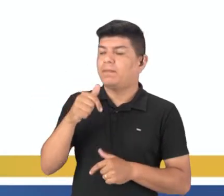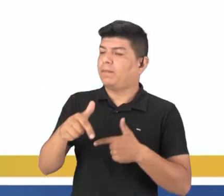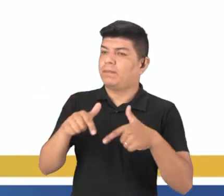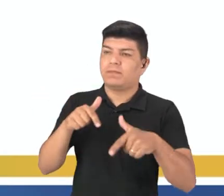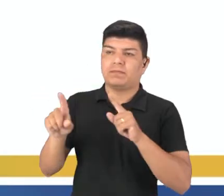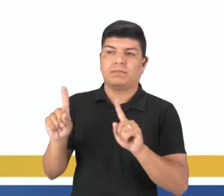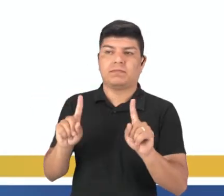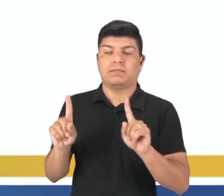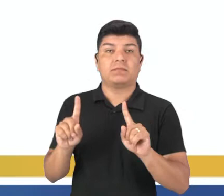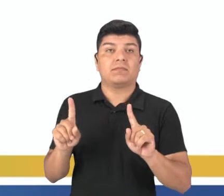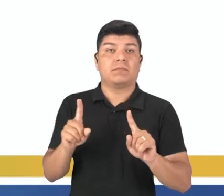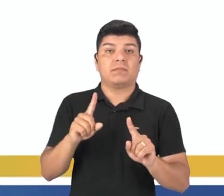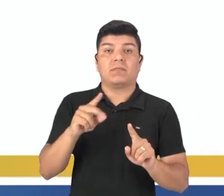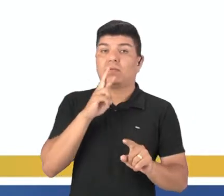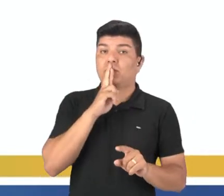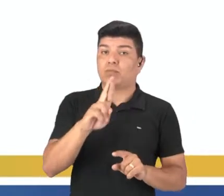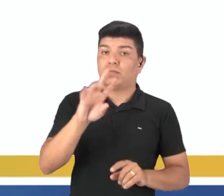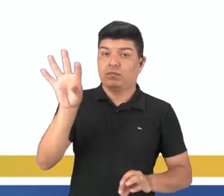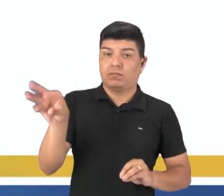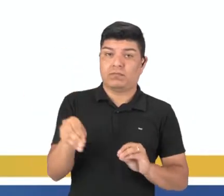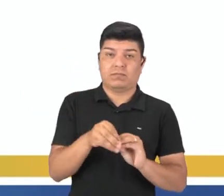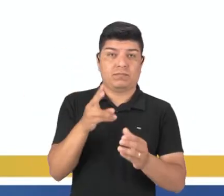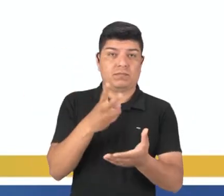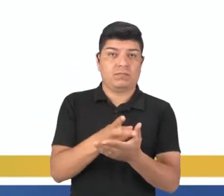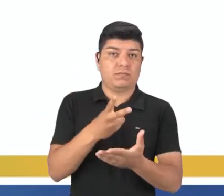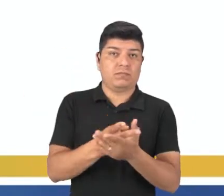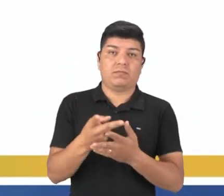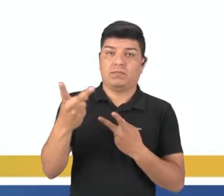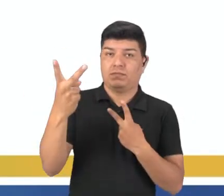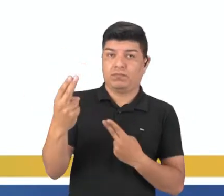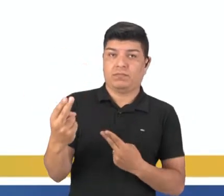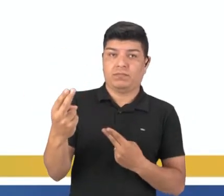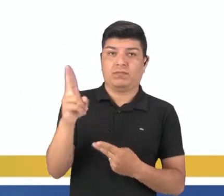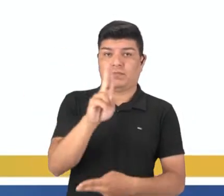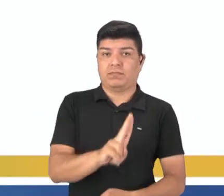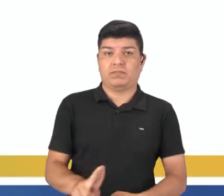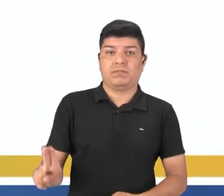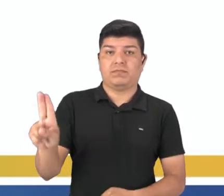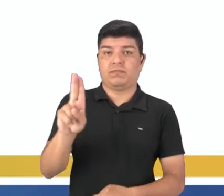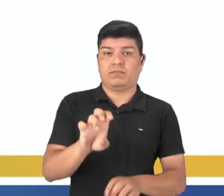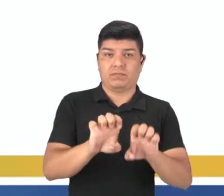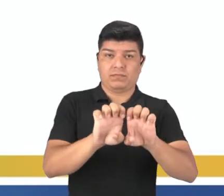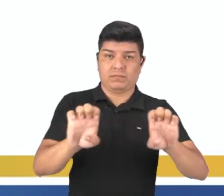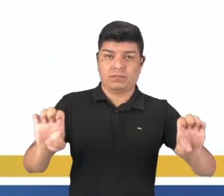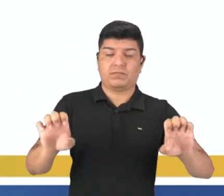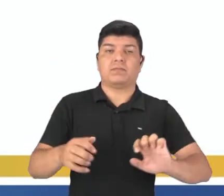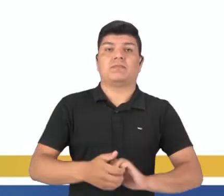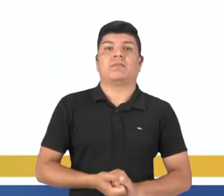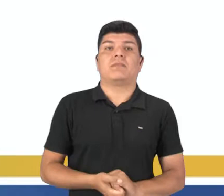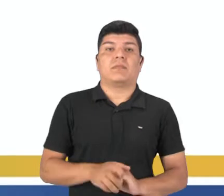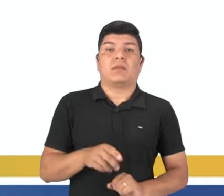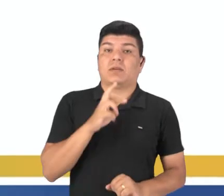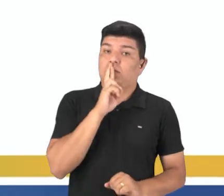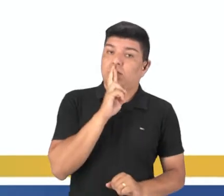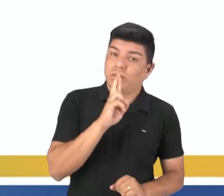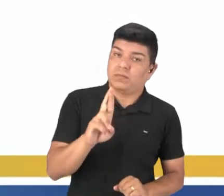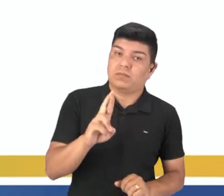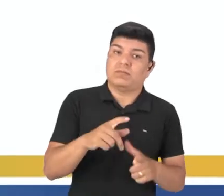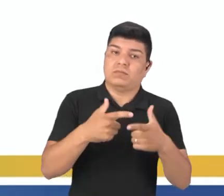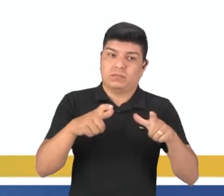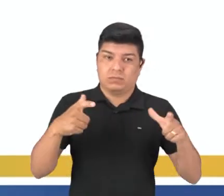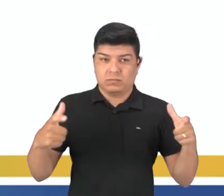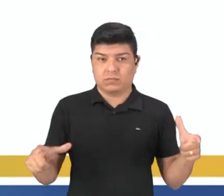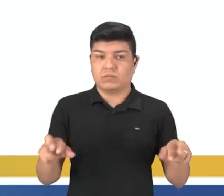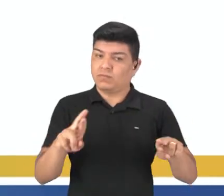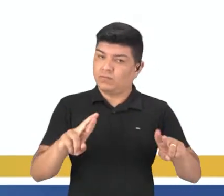então a resposta curta é sempre dessa mesma forma vocês vão usar Sempre essa mesma estrutura já nas respostas longas